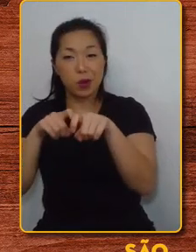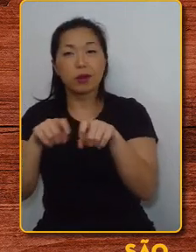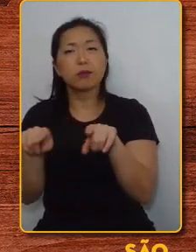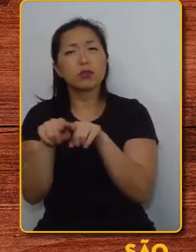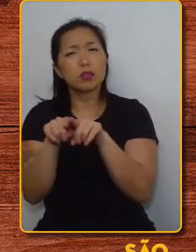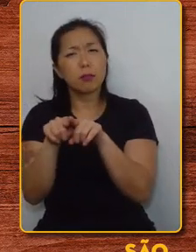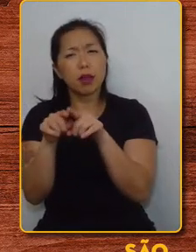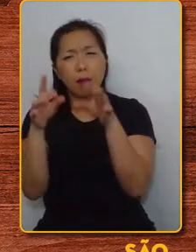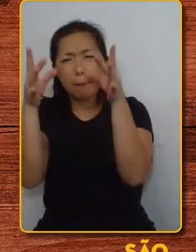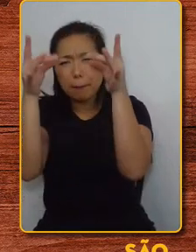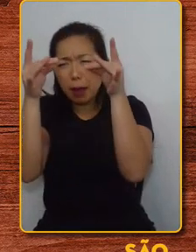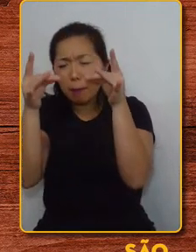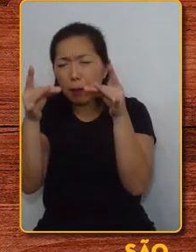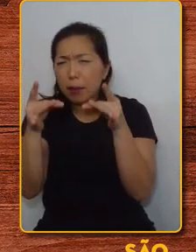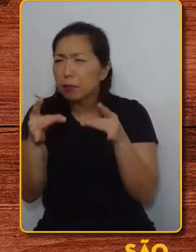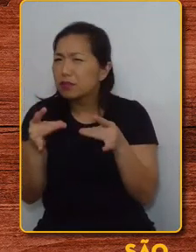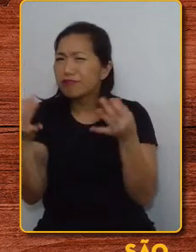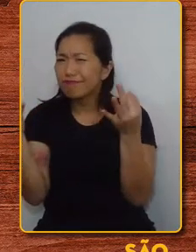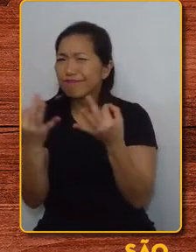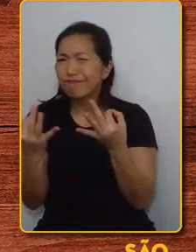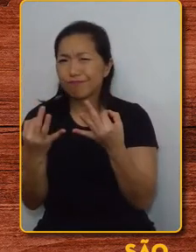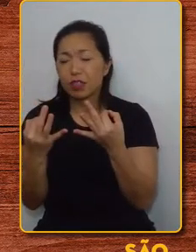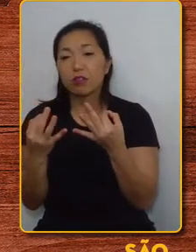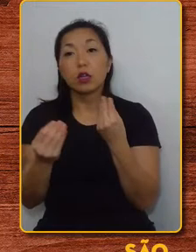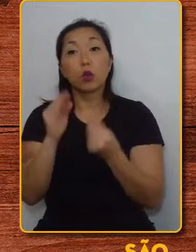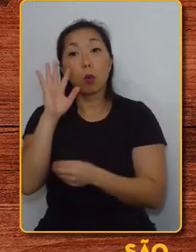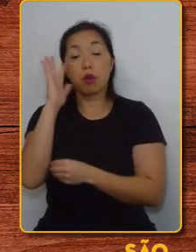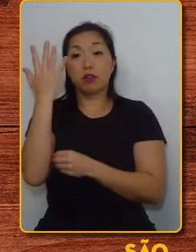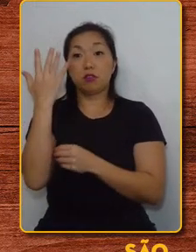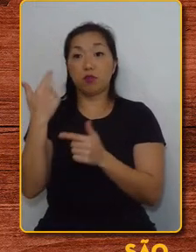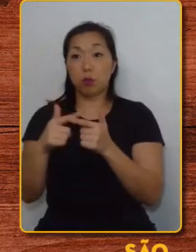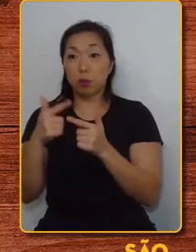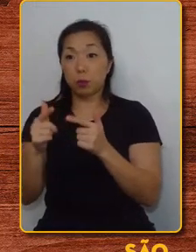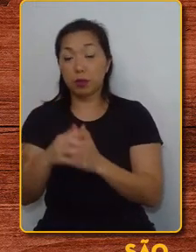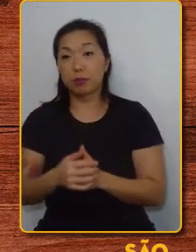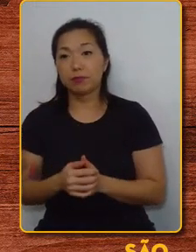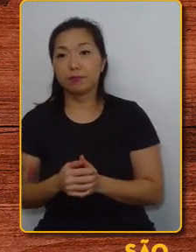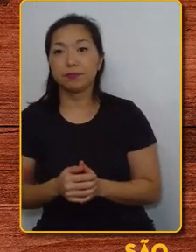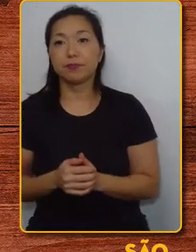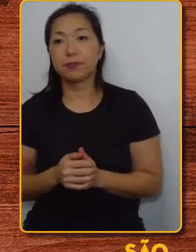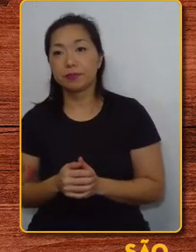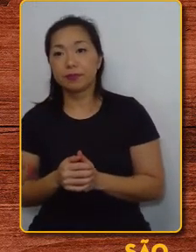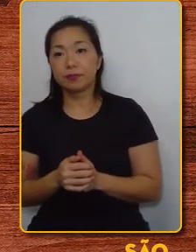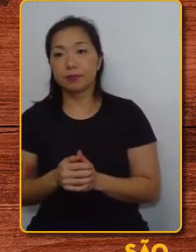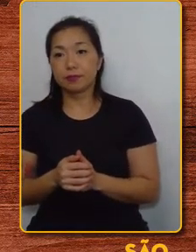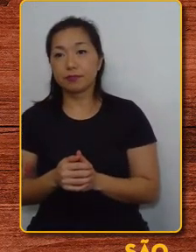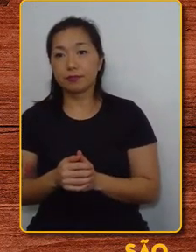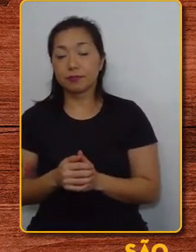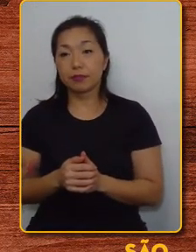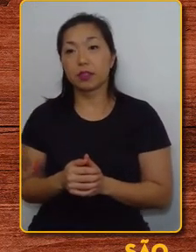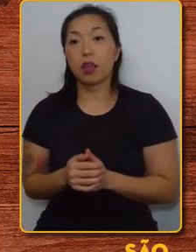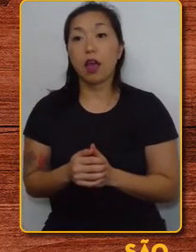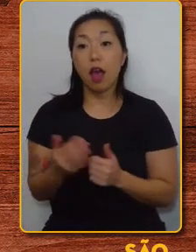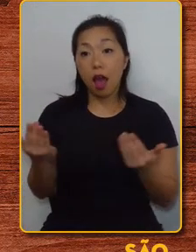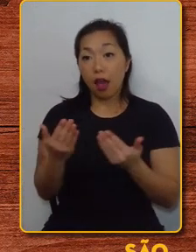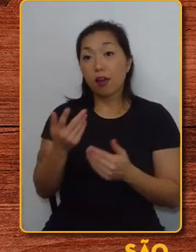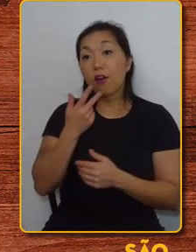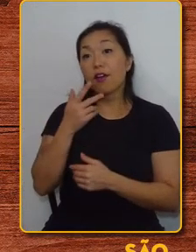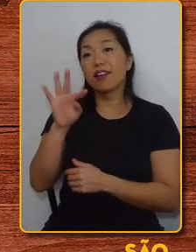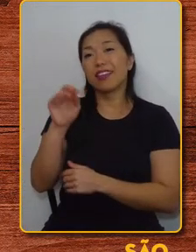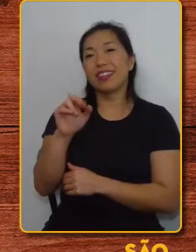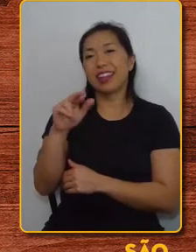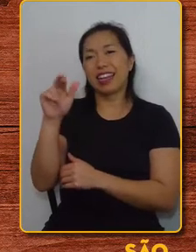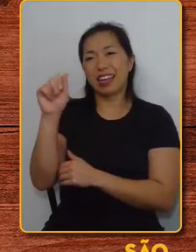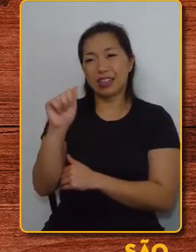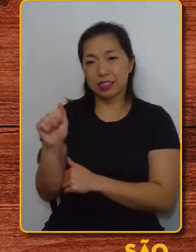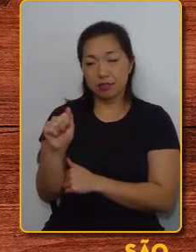soluções. Muito obrigada pela sua fala. Vou passar agora, então, para a Tereza. Bem-vinda mais uma vez.